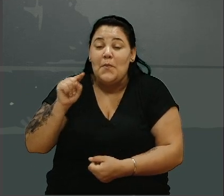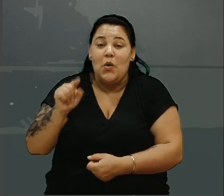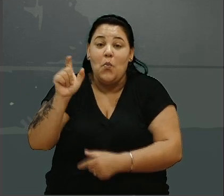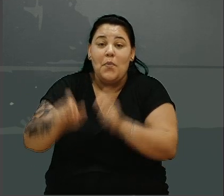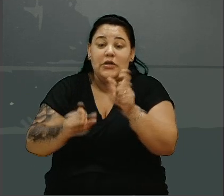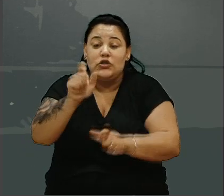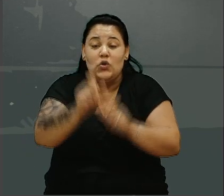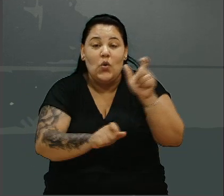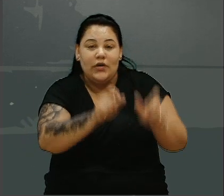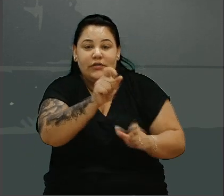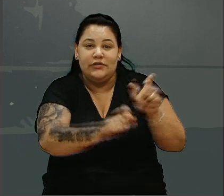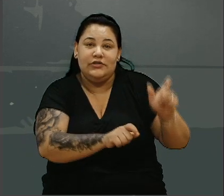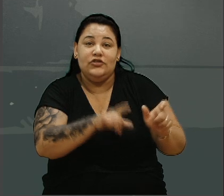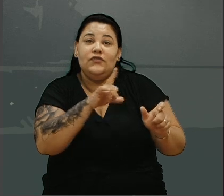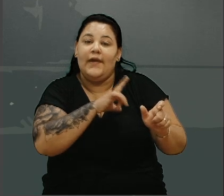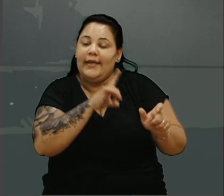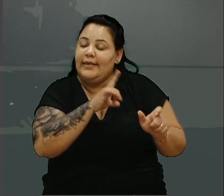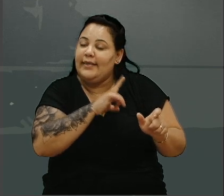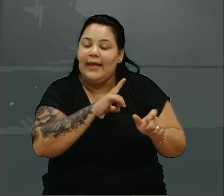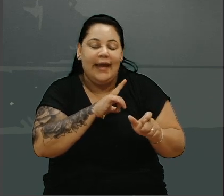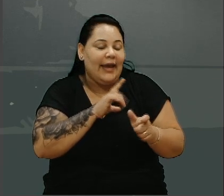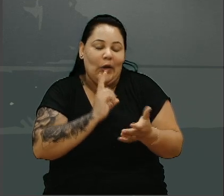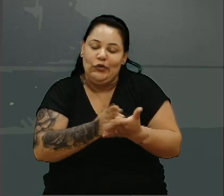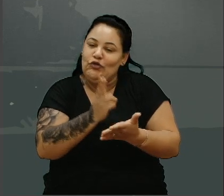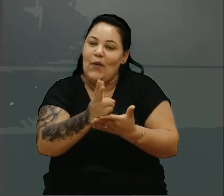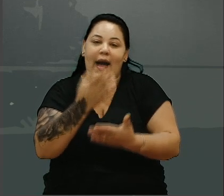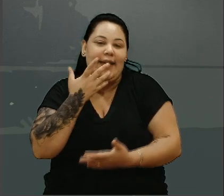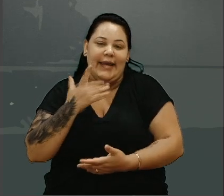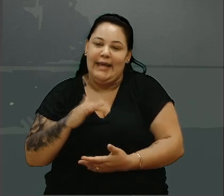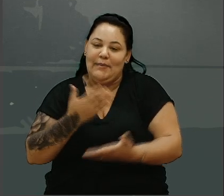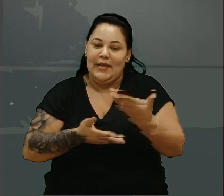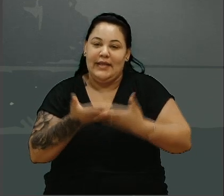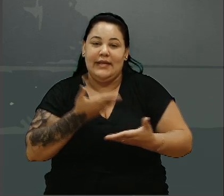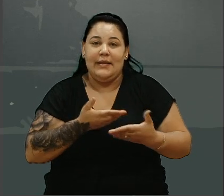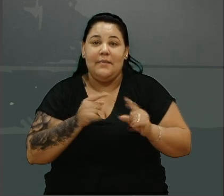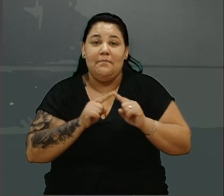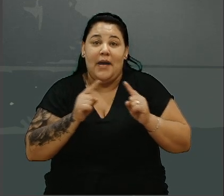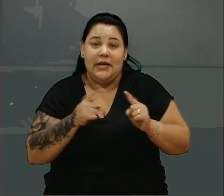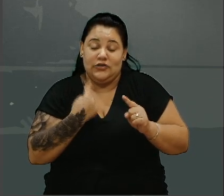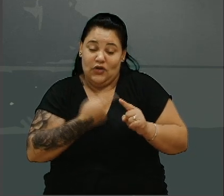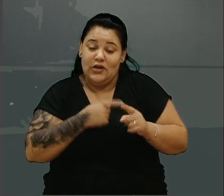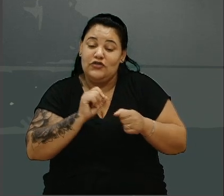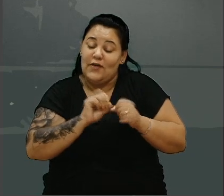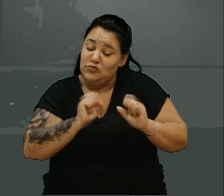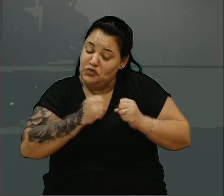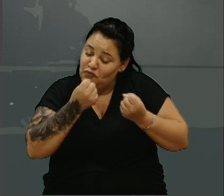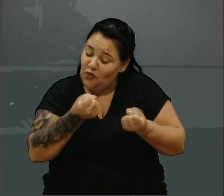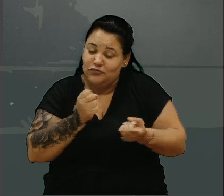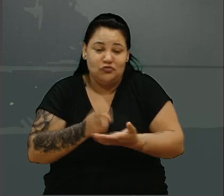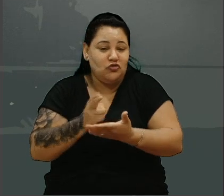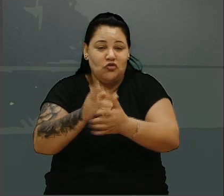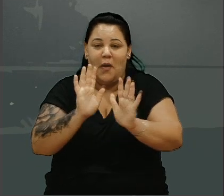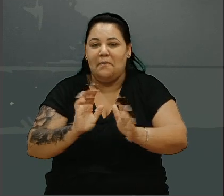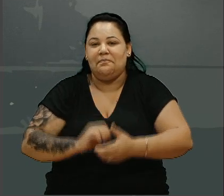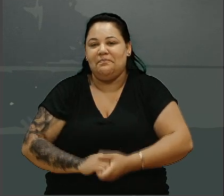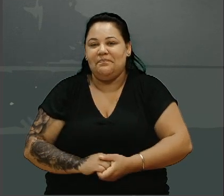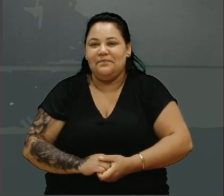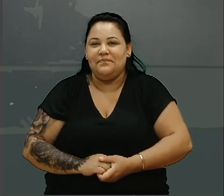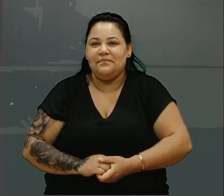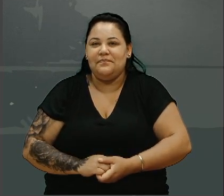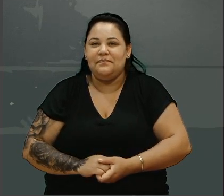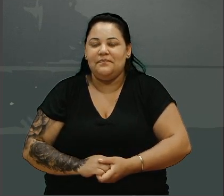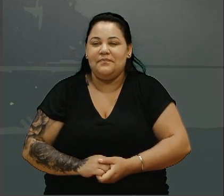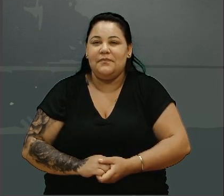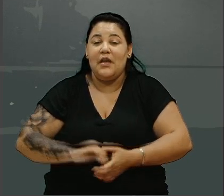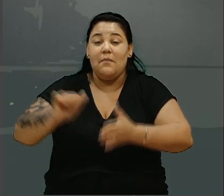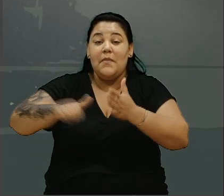vamos ter crianças para atender. Mas a gente faz um esforço. Vamos lá. Revitalizar a